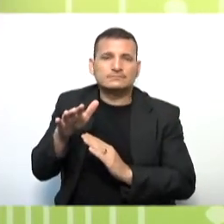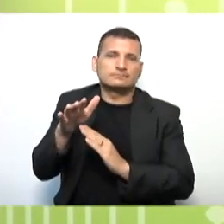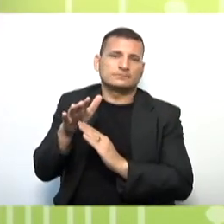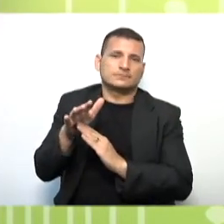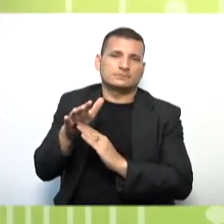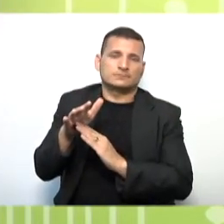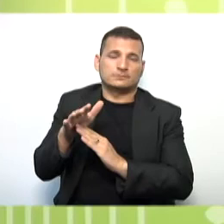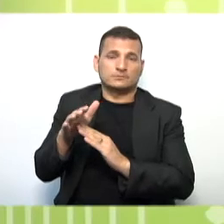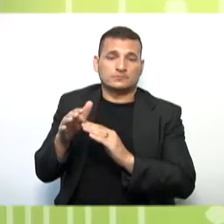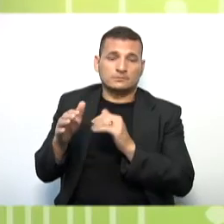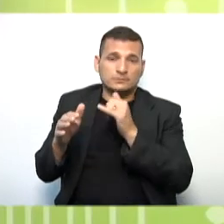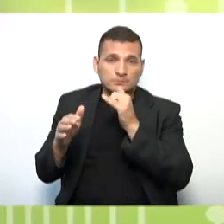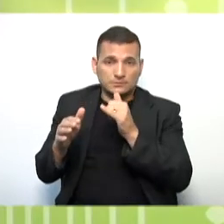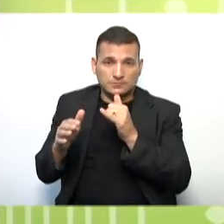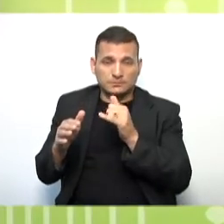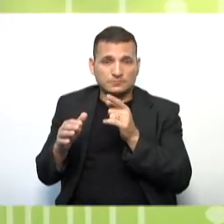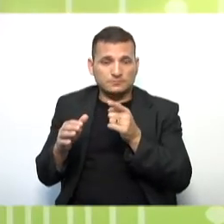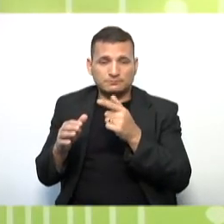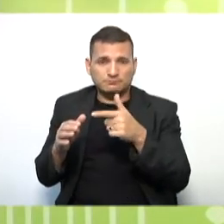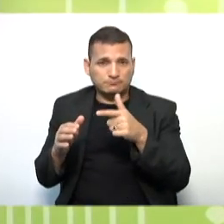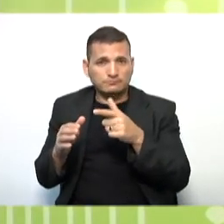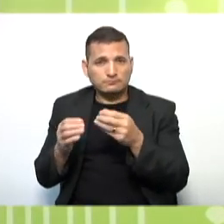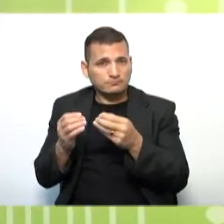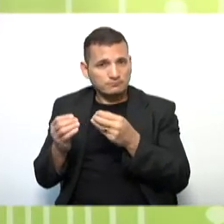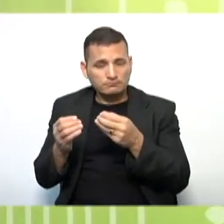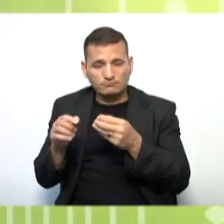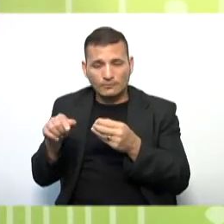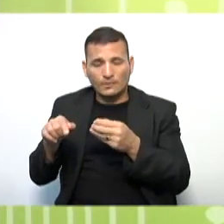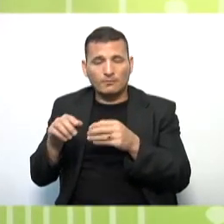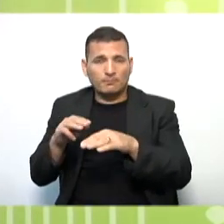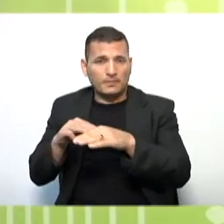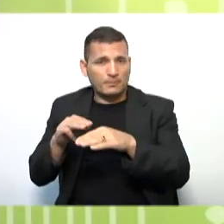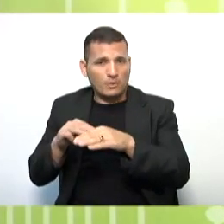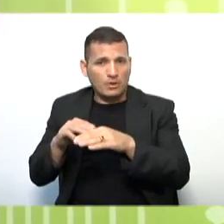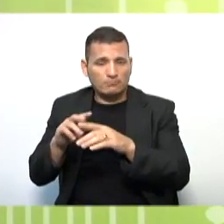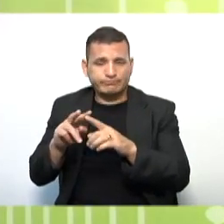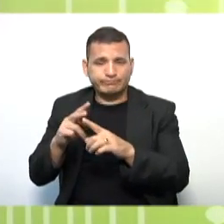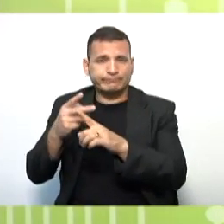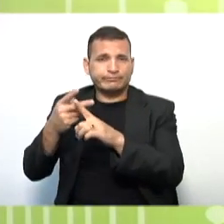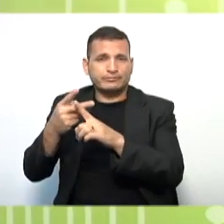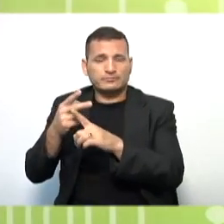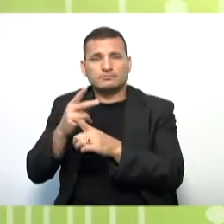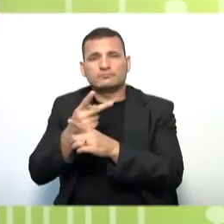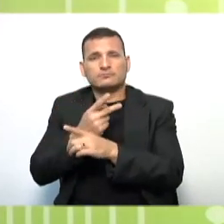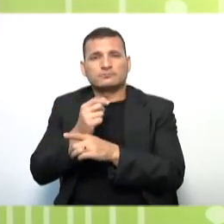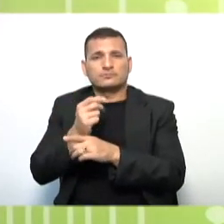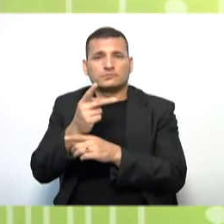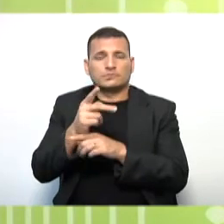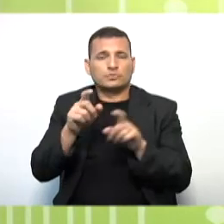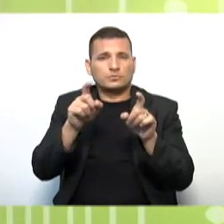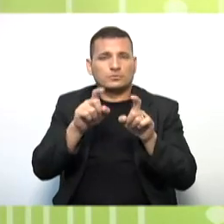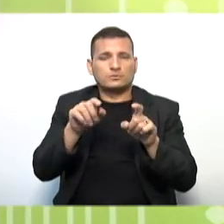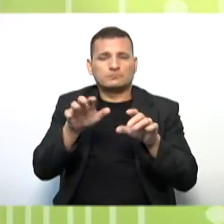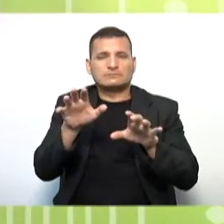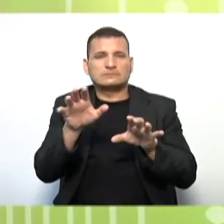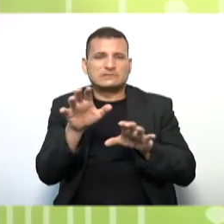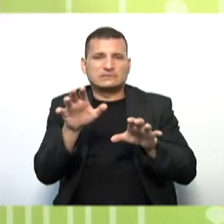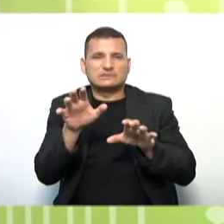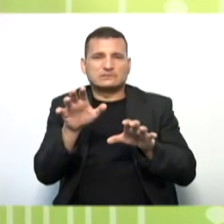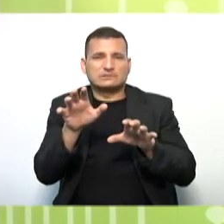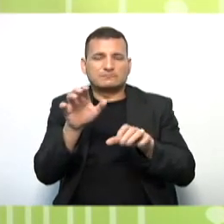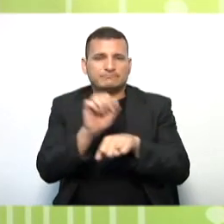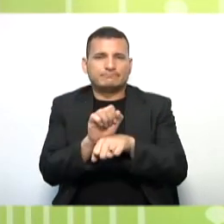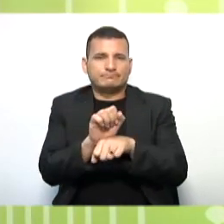Se você não tiver como aumentar, vai transbordar e o seu computador vai o quê? Travar. O gerenciamento